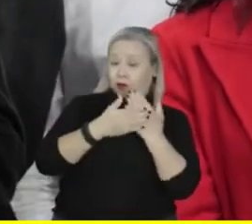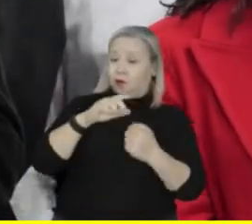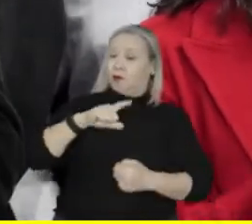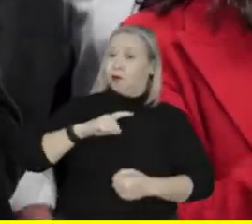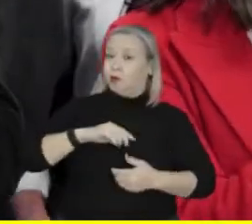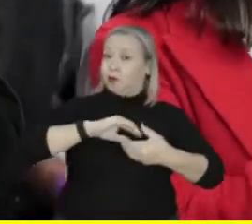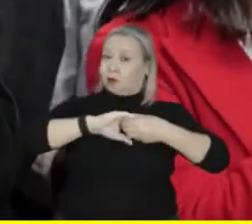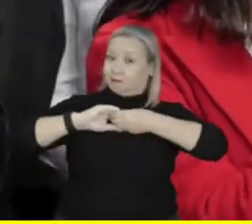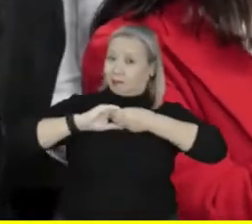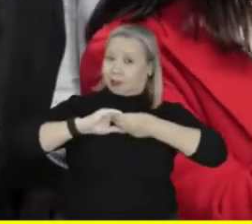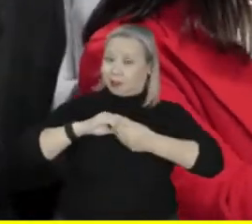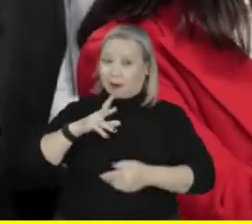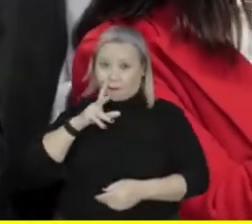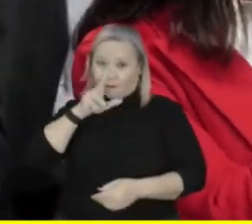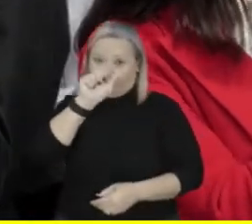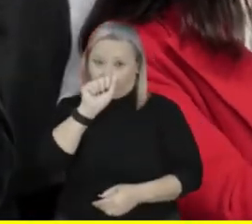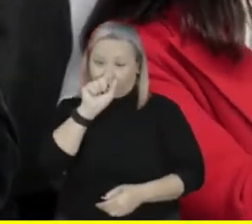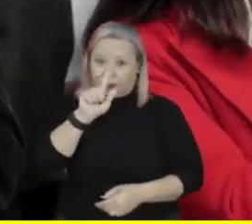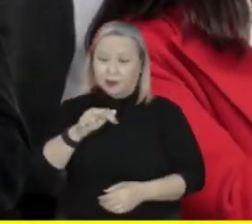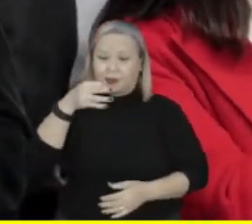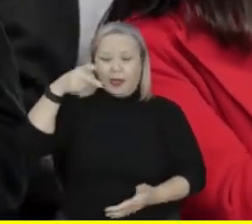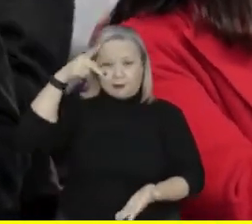será efetivamente